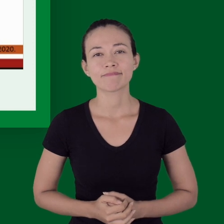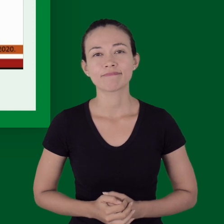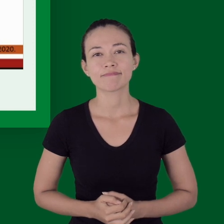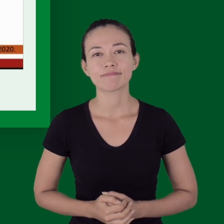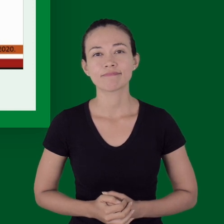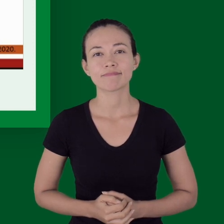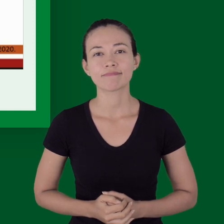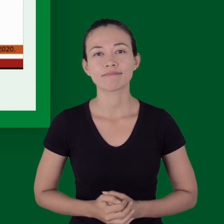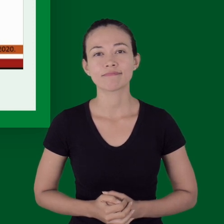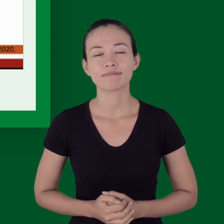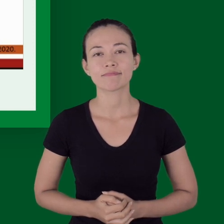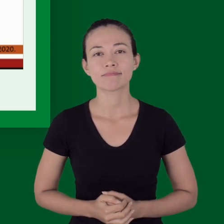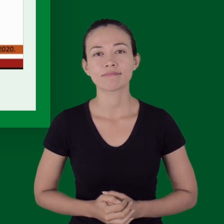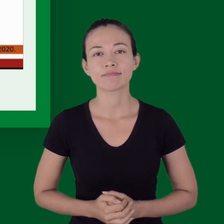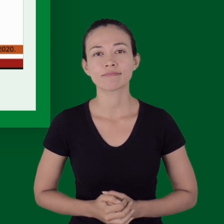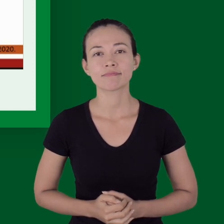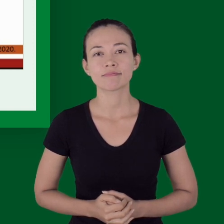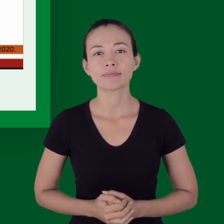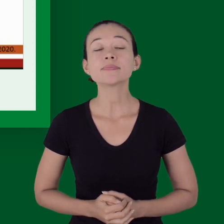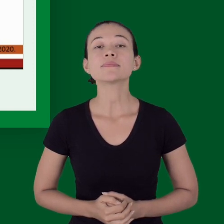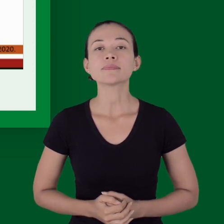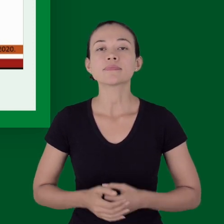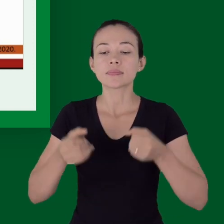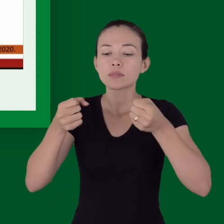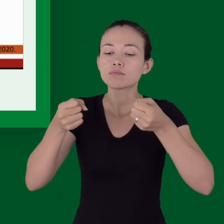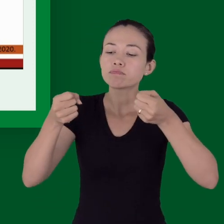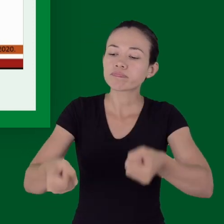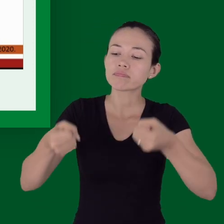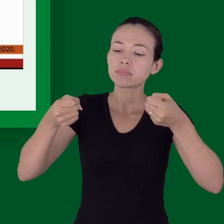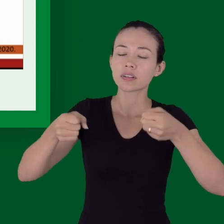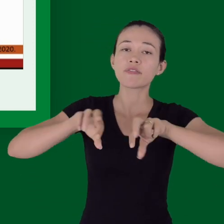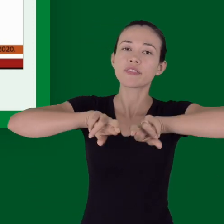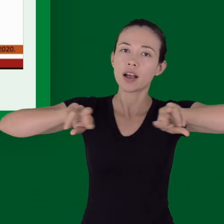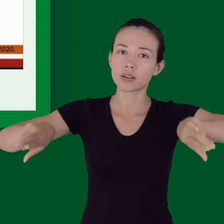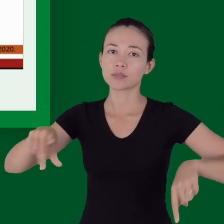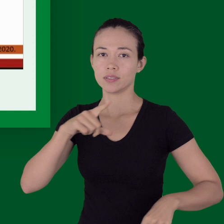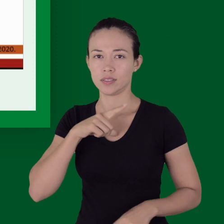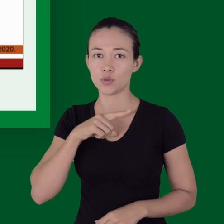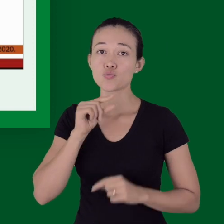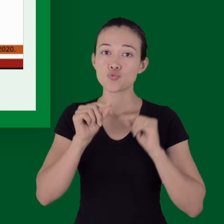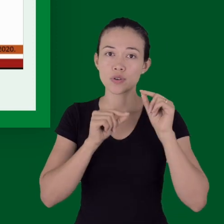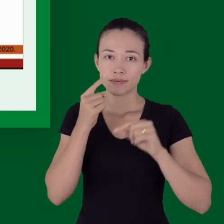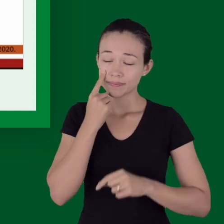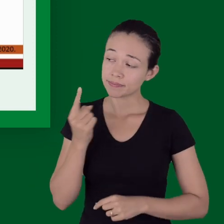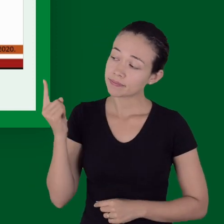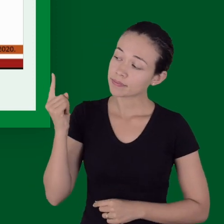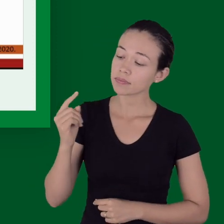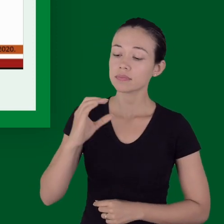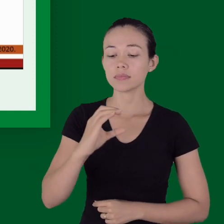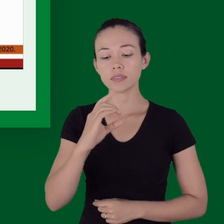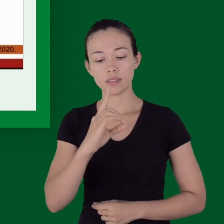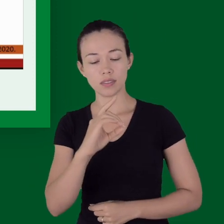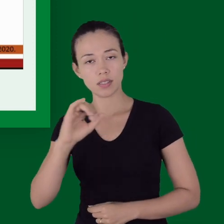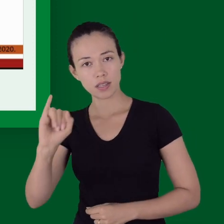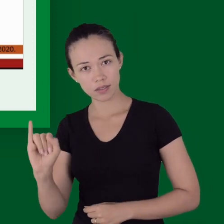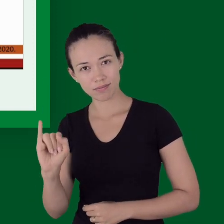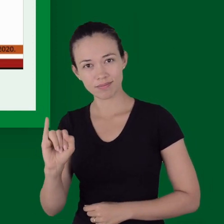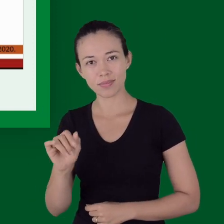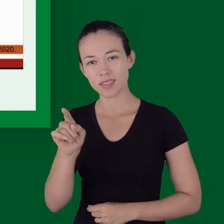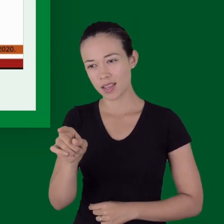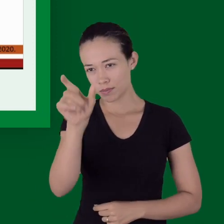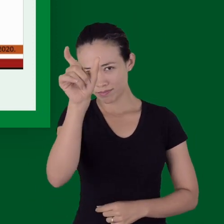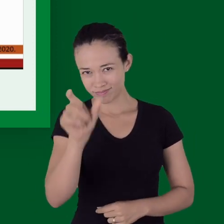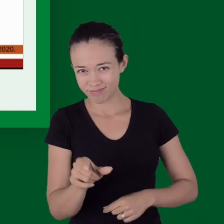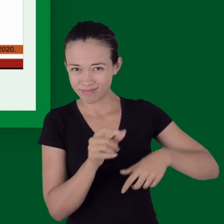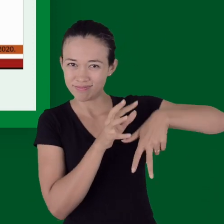Dentro dos dispositivos de desfibrilação, a gente tem o CDI, que é o cardiodesfibrilador implantável, né, que ele é colocado em pacientes que